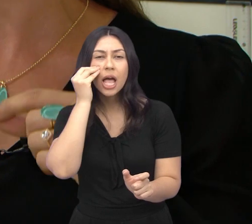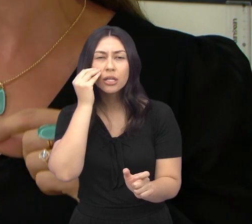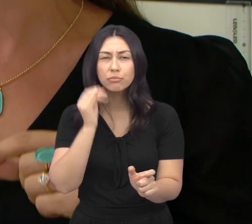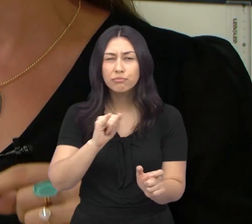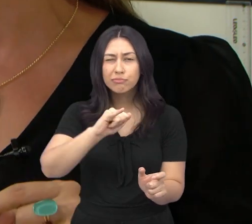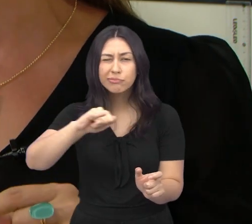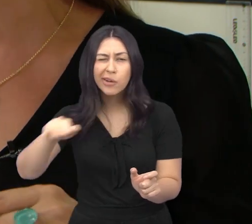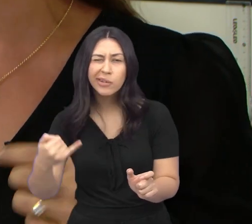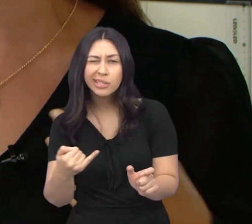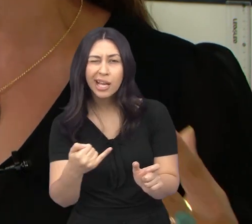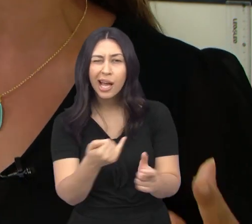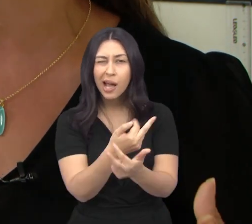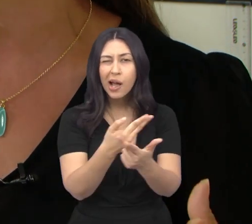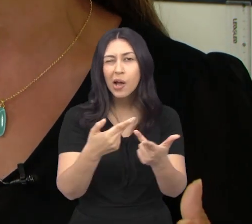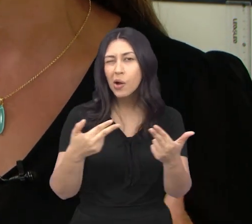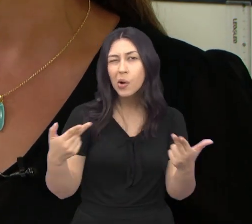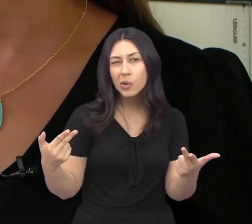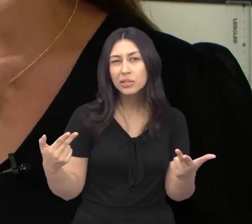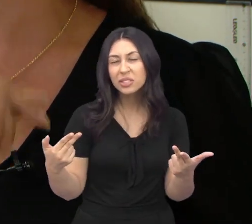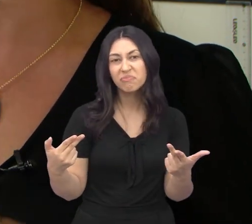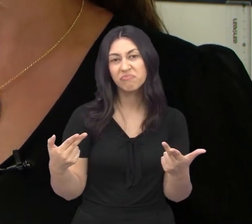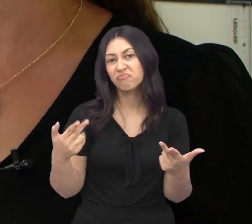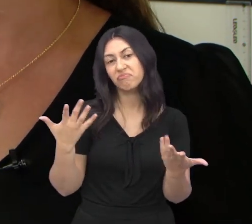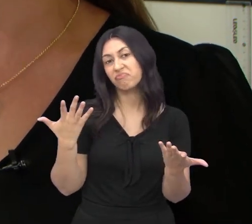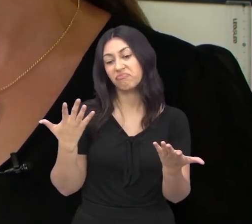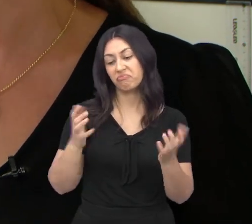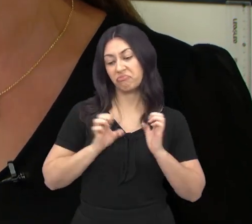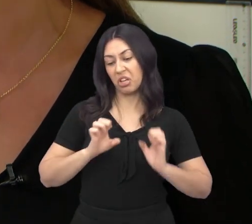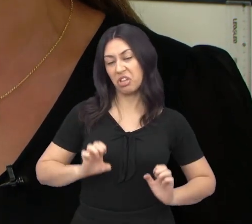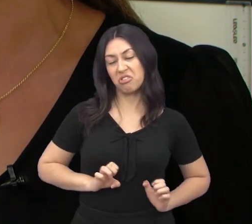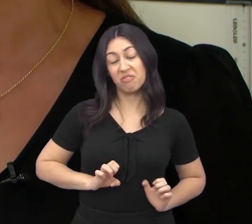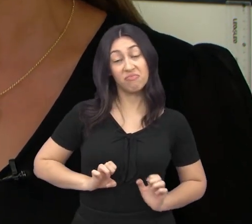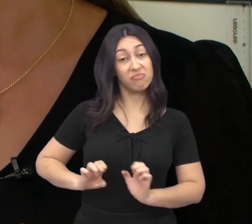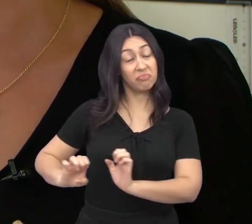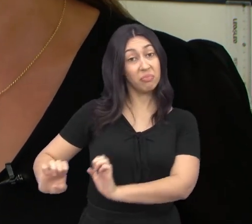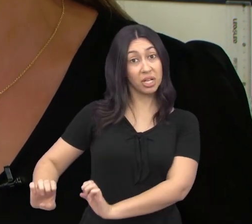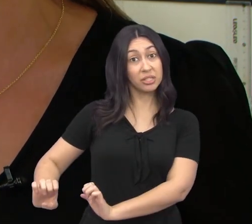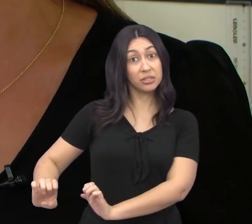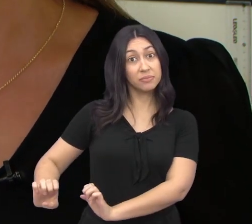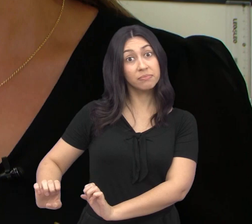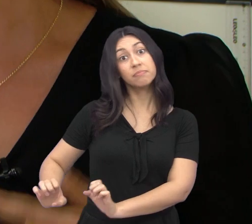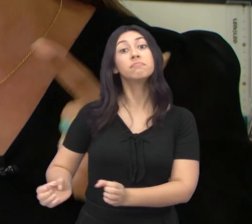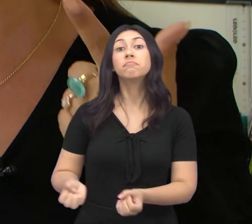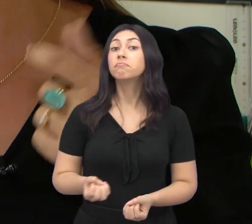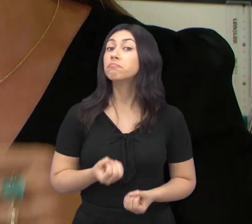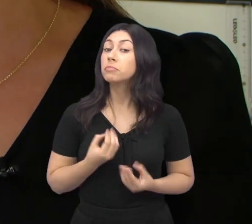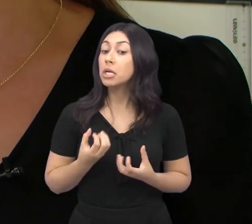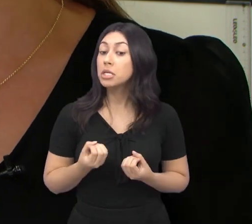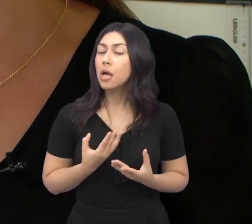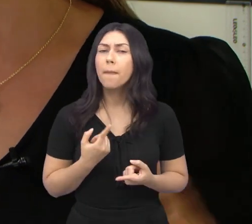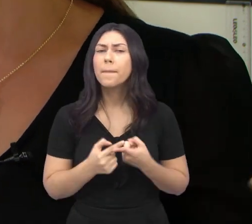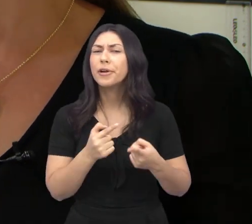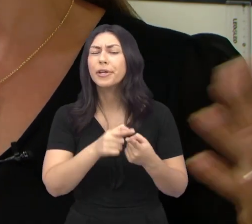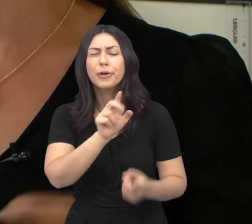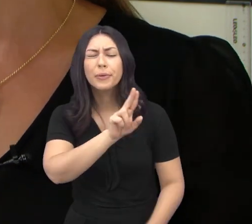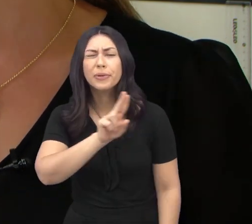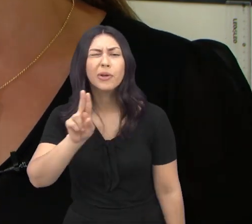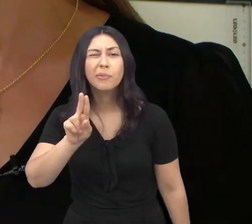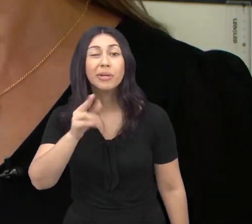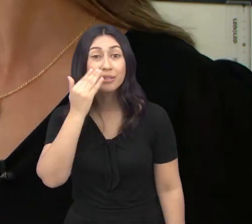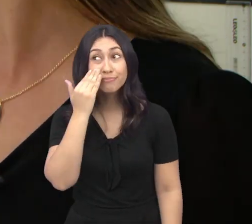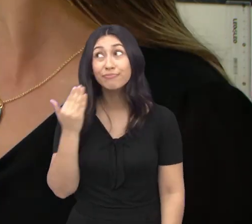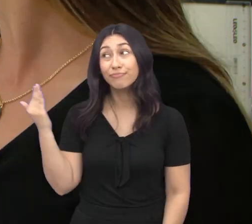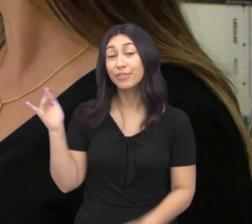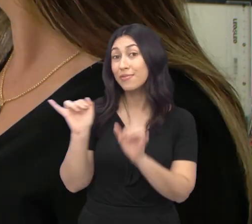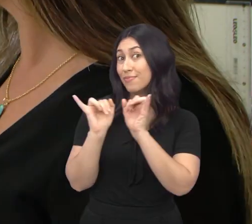tirar vantagens de situações sem levar em consideração a ética e a moral. E a inspiração para esse nome, Lei de